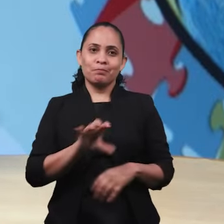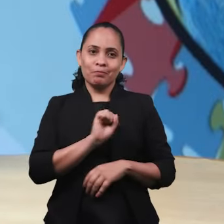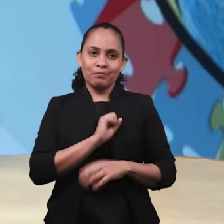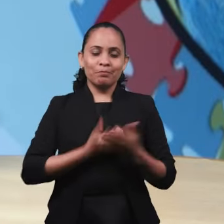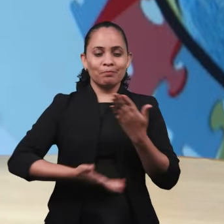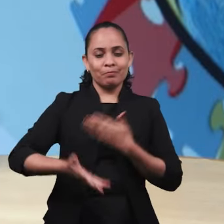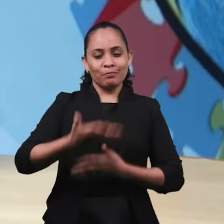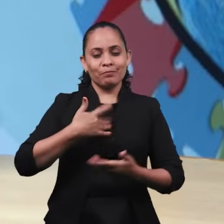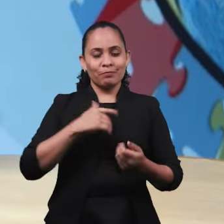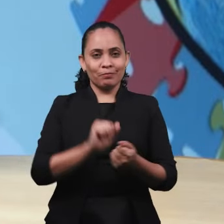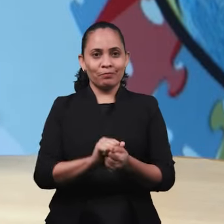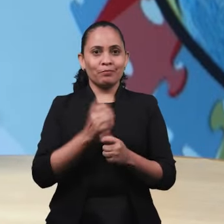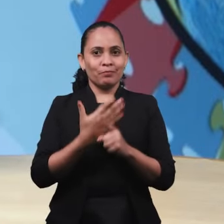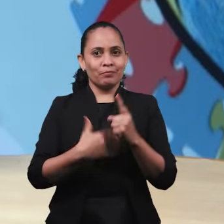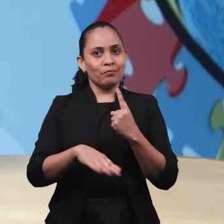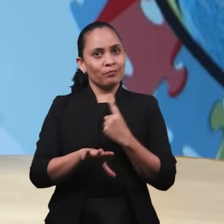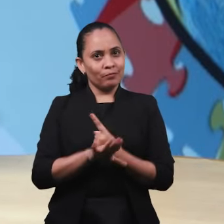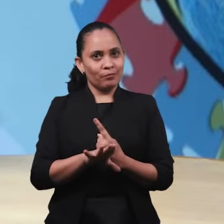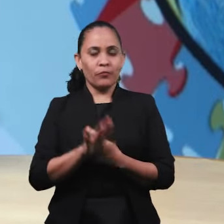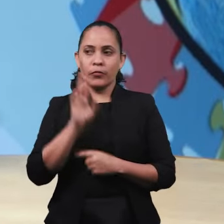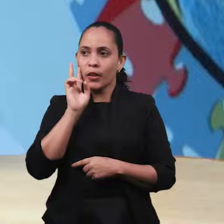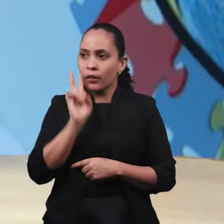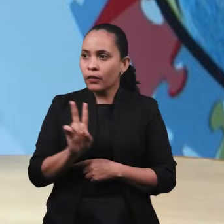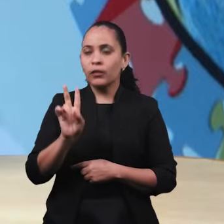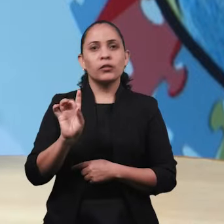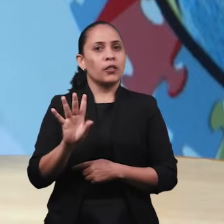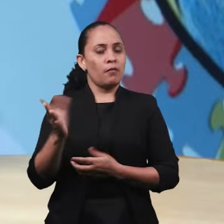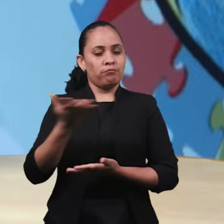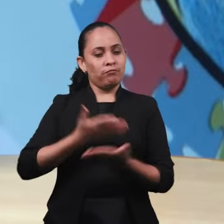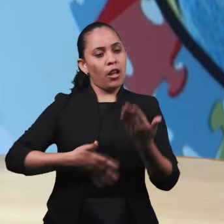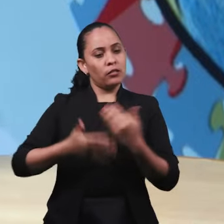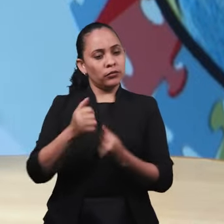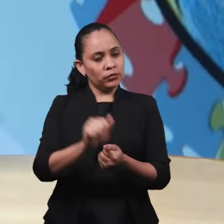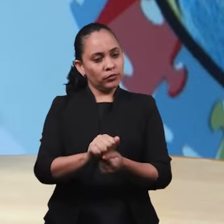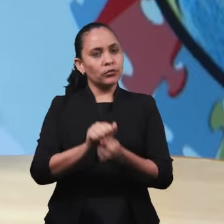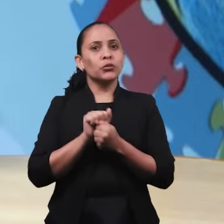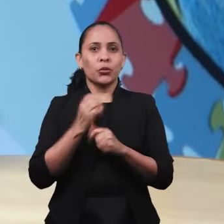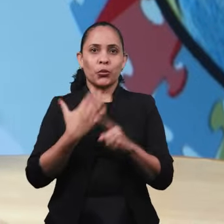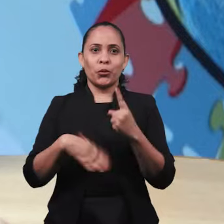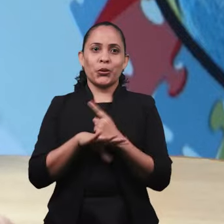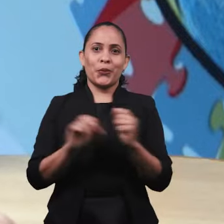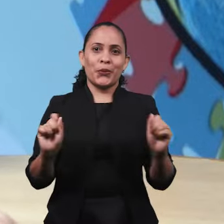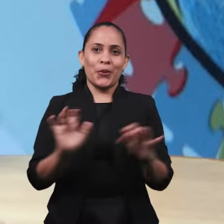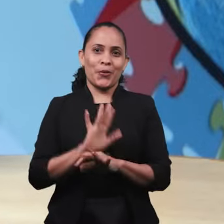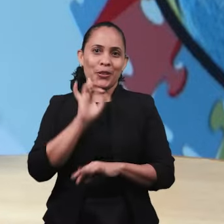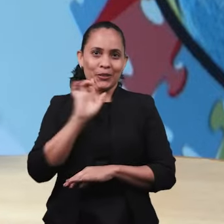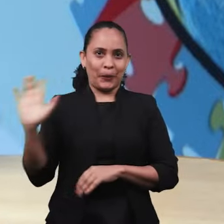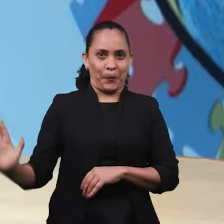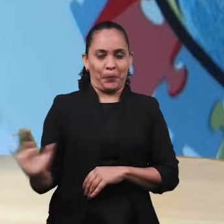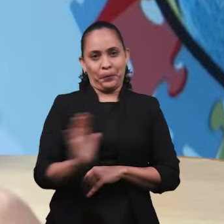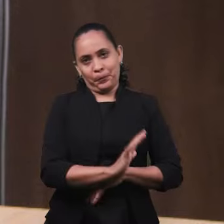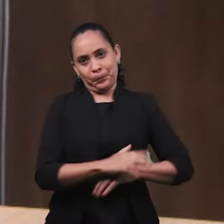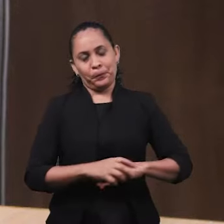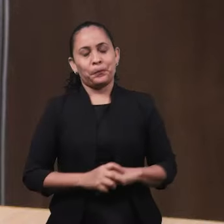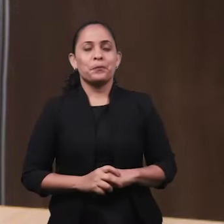e participarem do culto. Não apenas assistir com os olhos, mas participar de um culto, até glorificando ao Senhor.